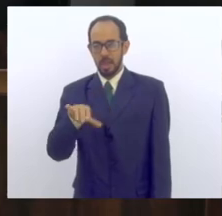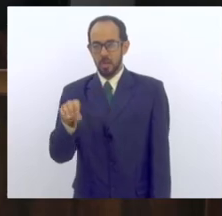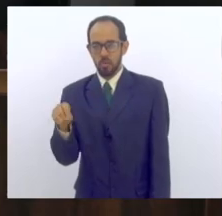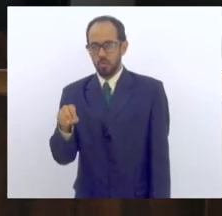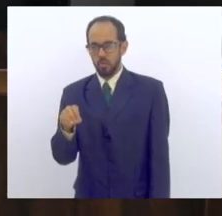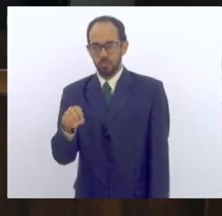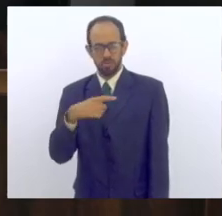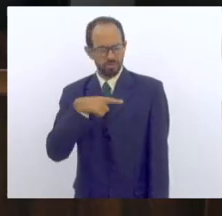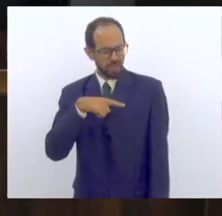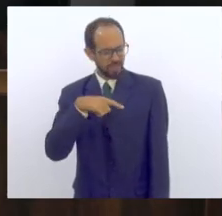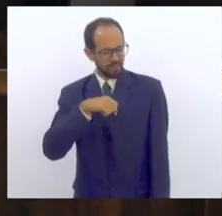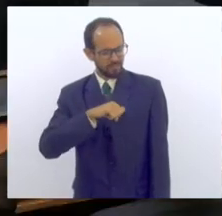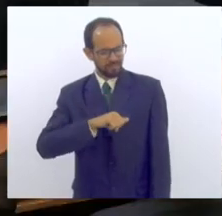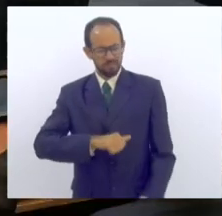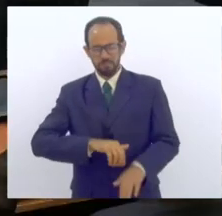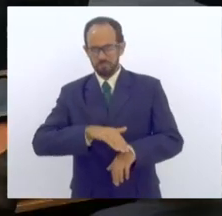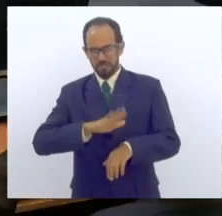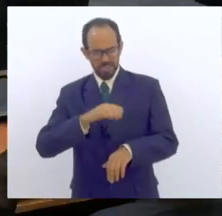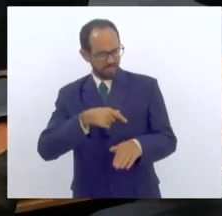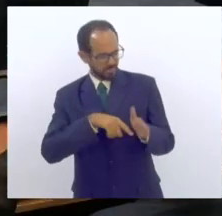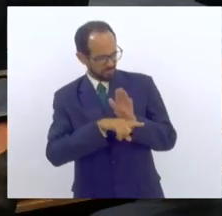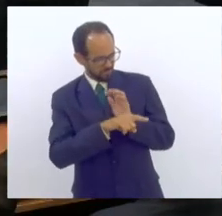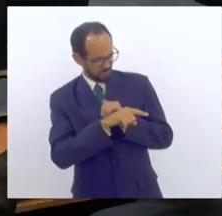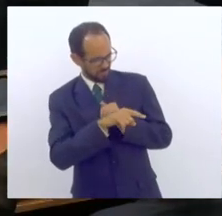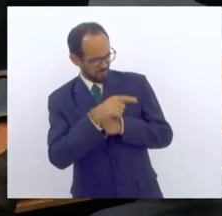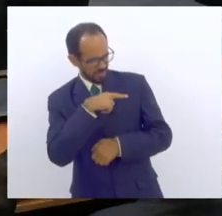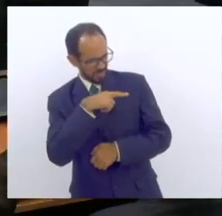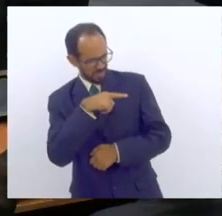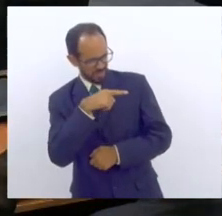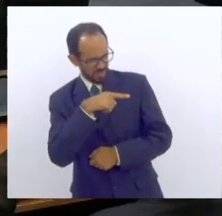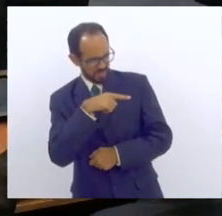tem mais tem mais Landim